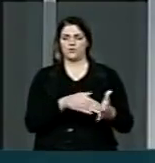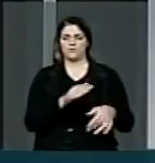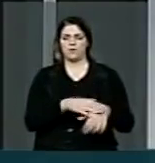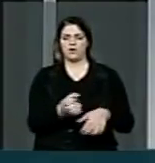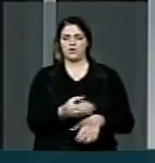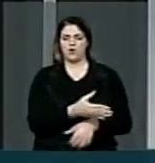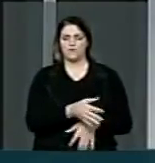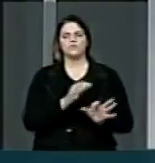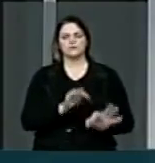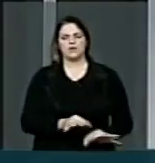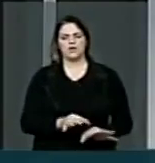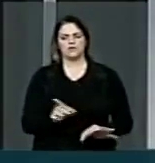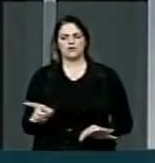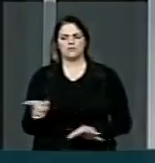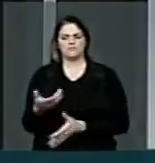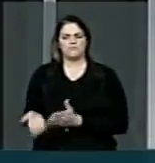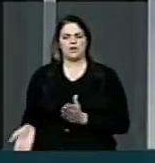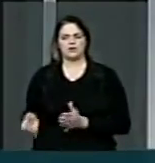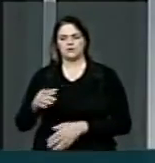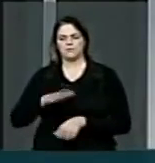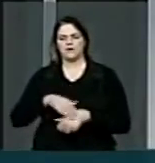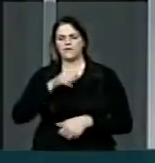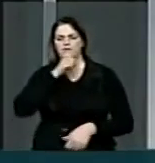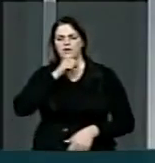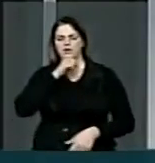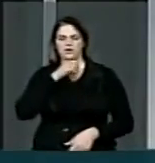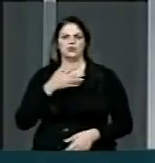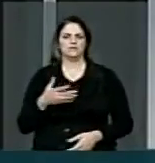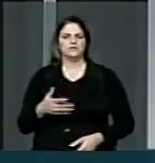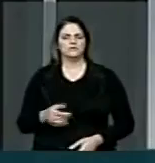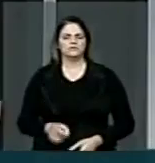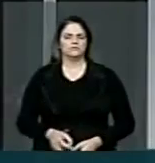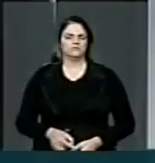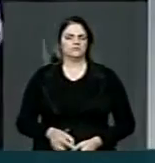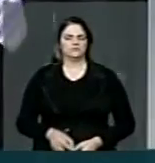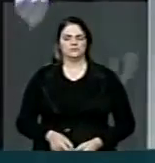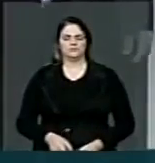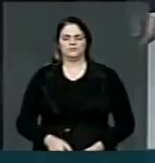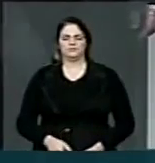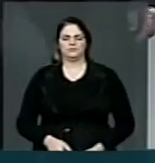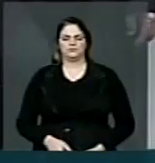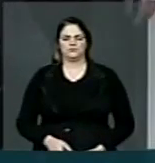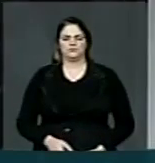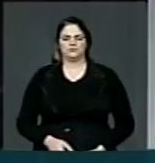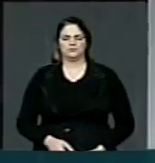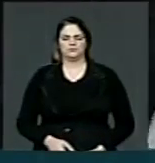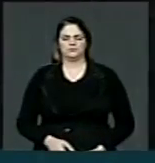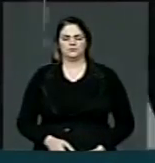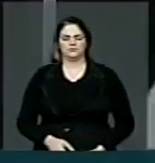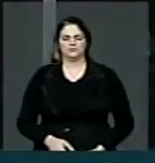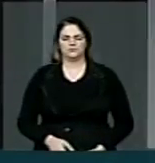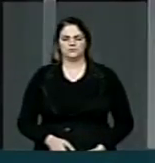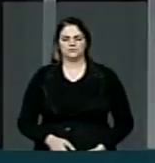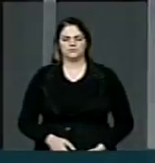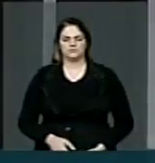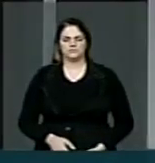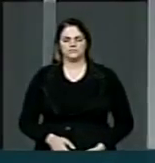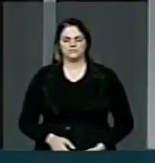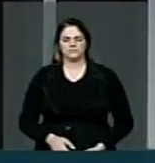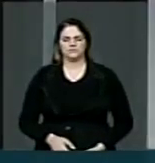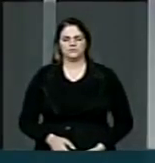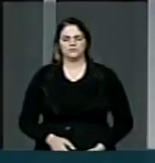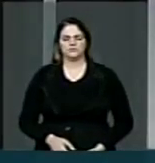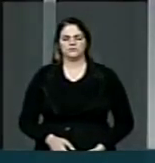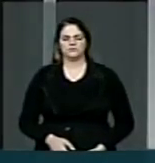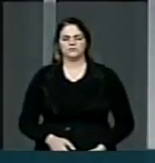a última filiação é que vale. A mais antiga é automaticamente cancelada. Na fiscalização